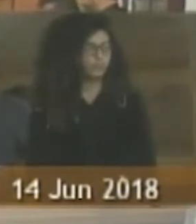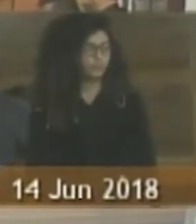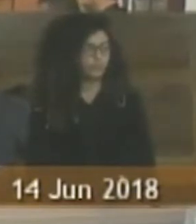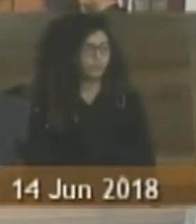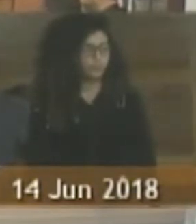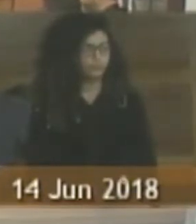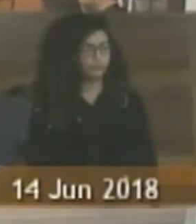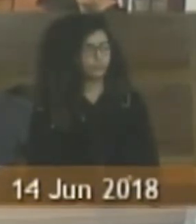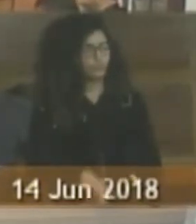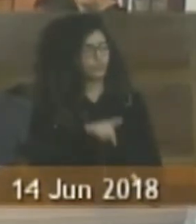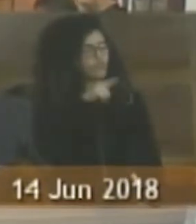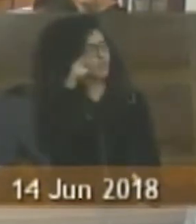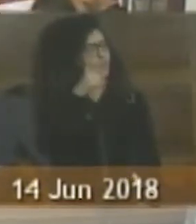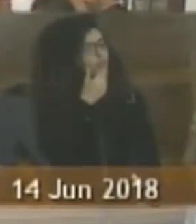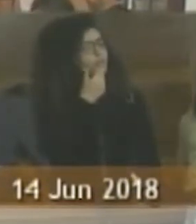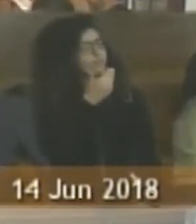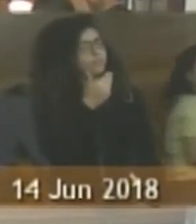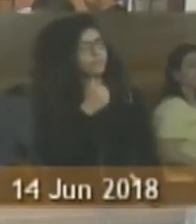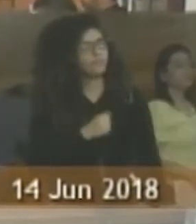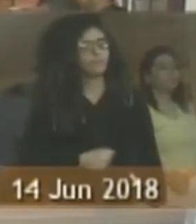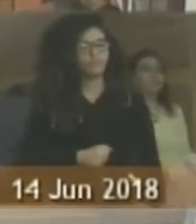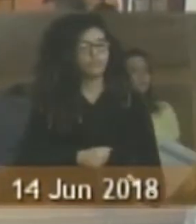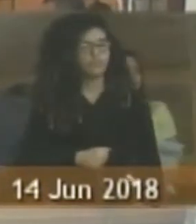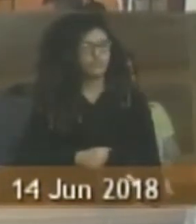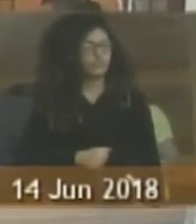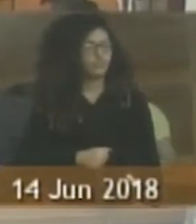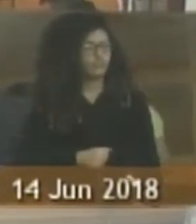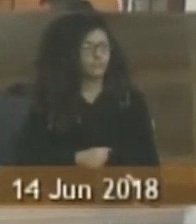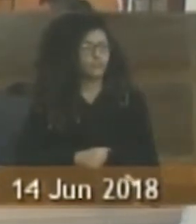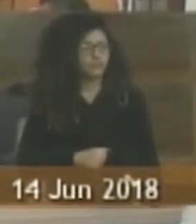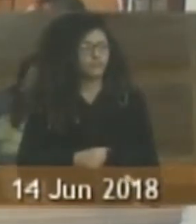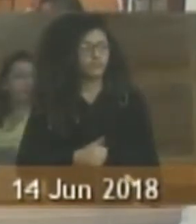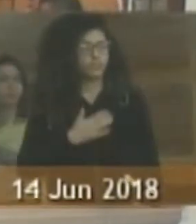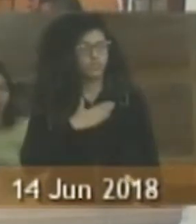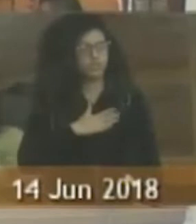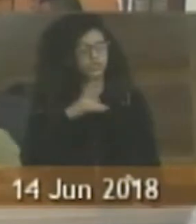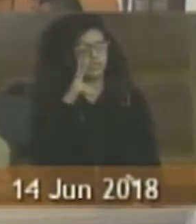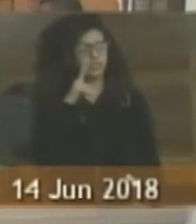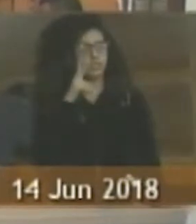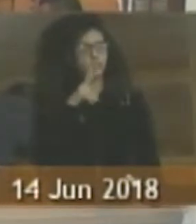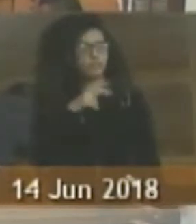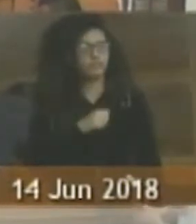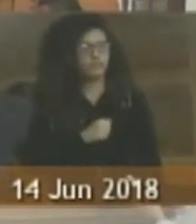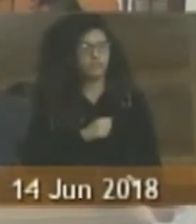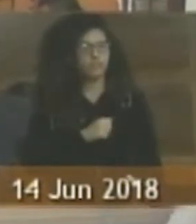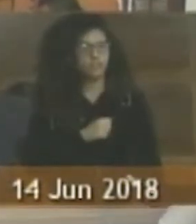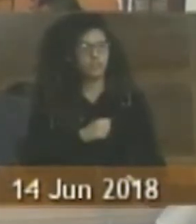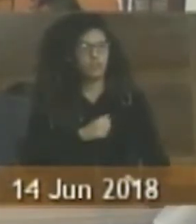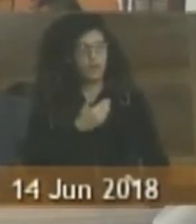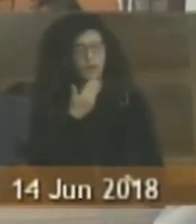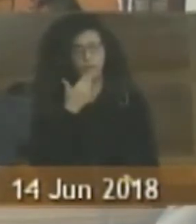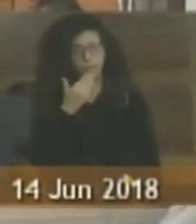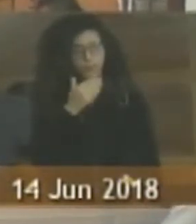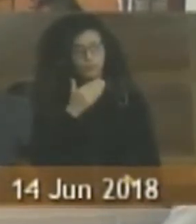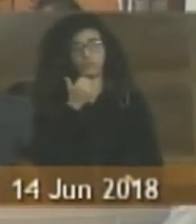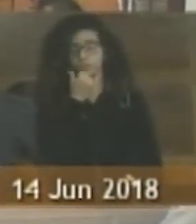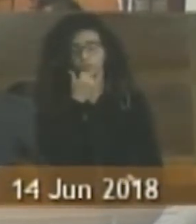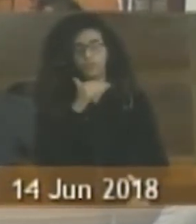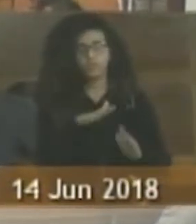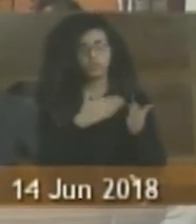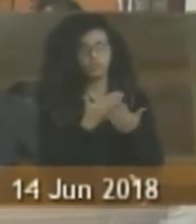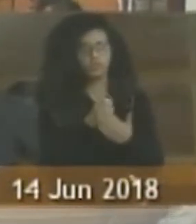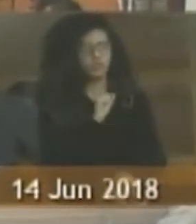votação. Por não, vereador. Queria lembrar aqui que foi feita a indicação, requerimento, na